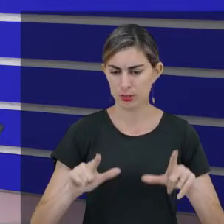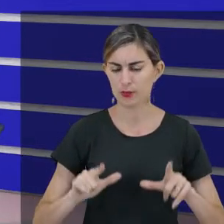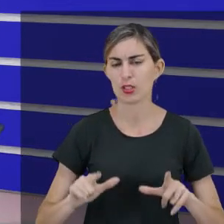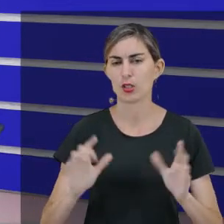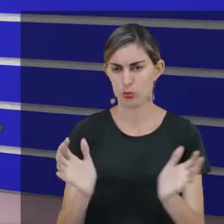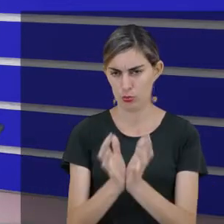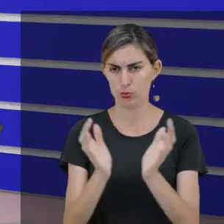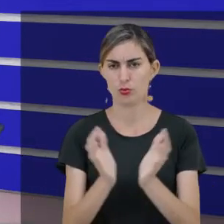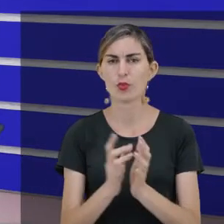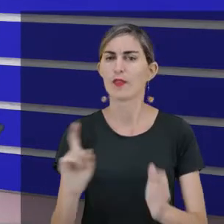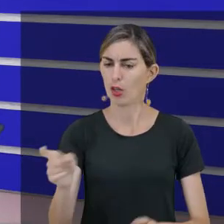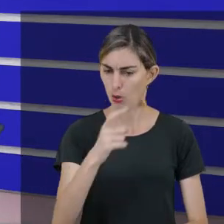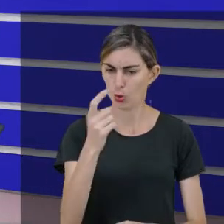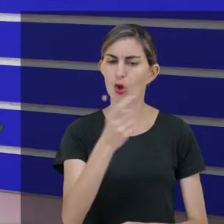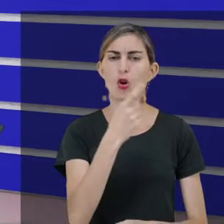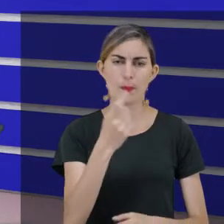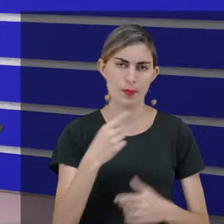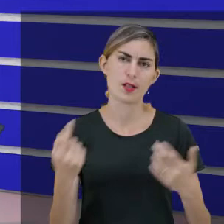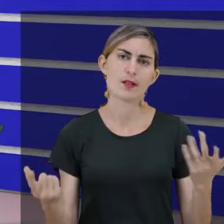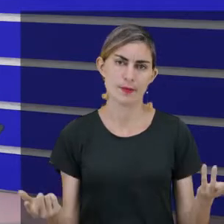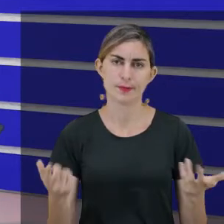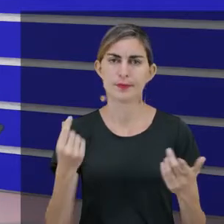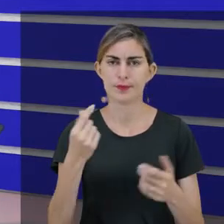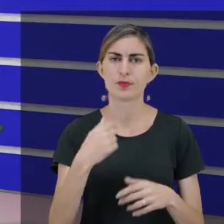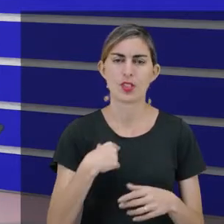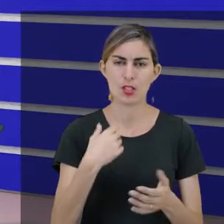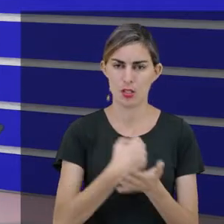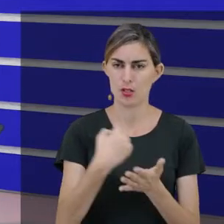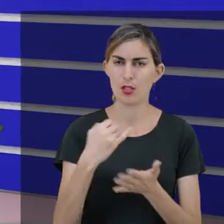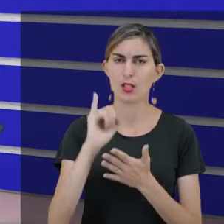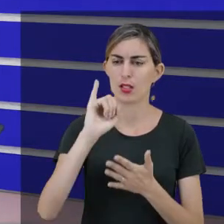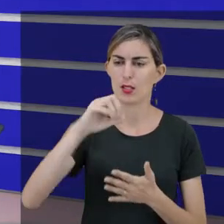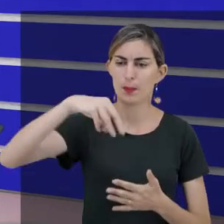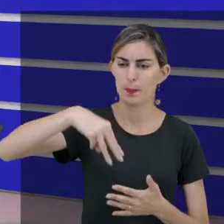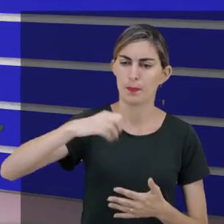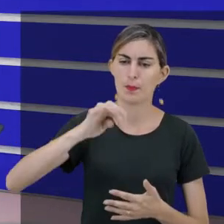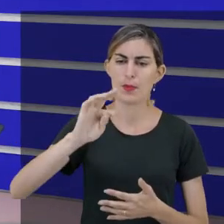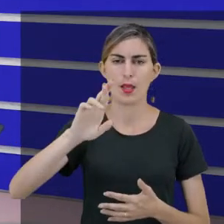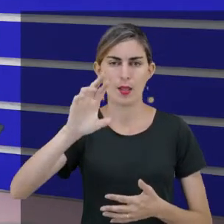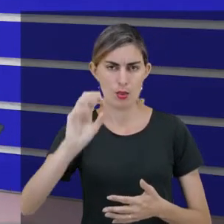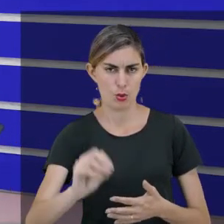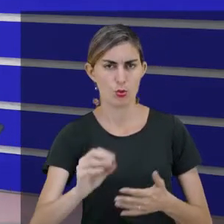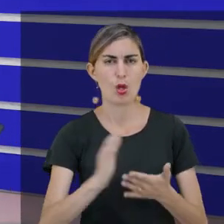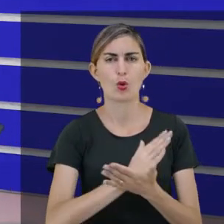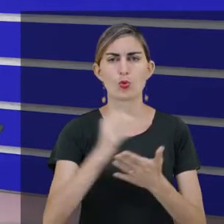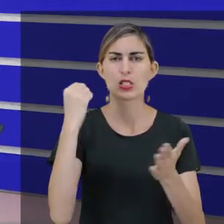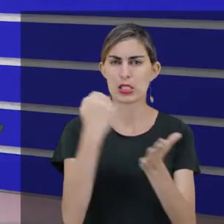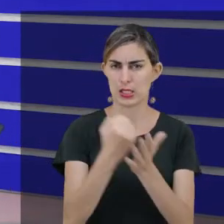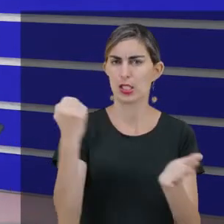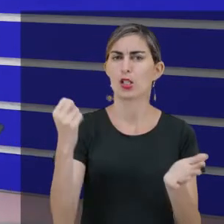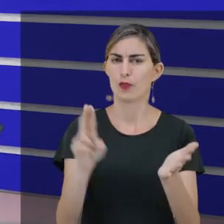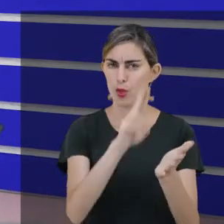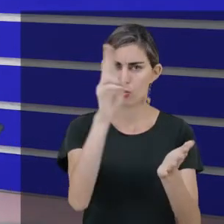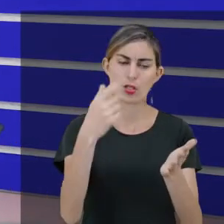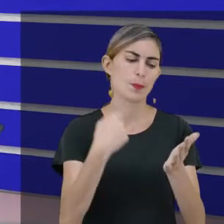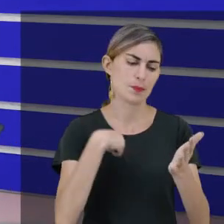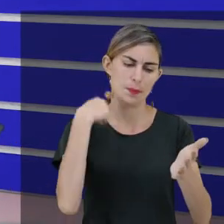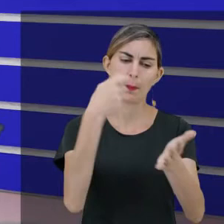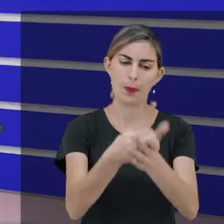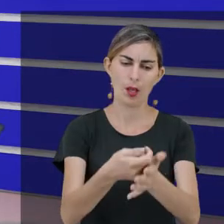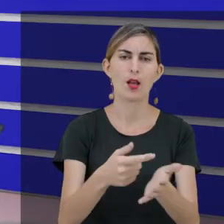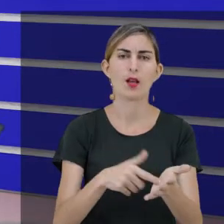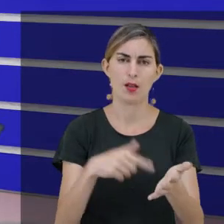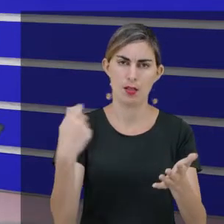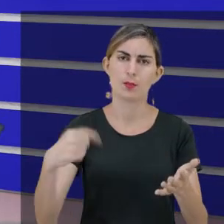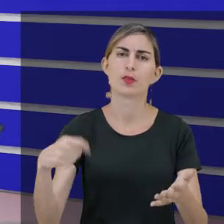ele vai cobrar por aquilo ali, porque ele é credenciado ao Inmetro e ele vai fazer uso de alguns selos. Sim. Então, isso aí, essa auditoria de